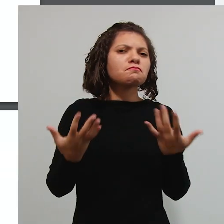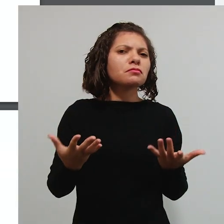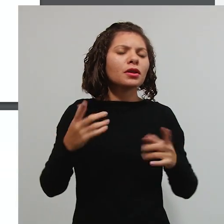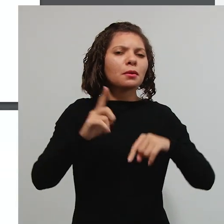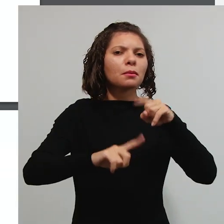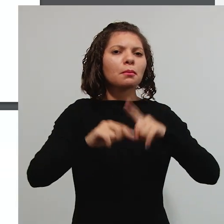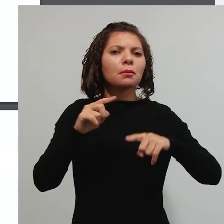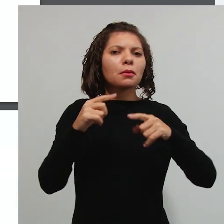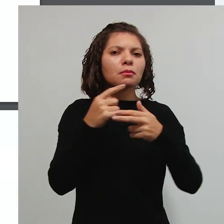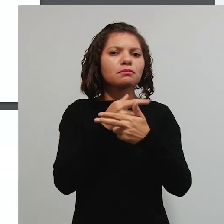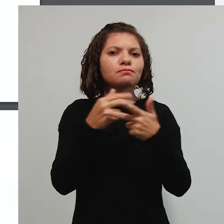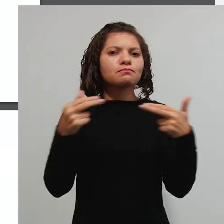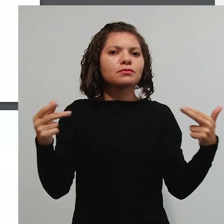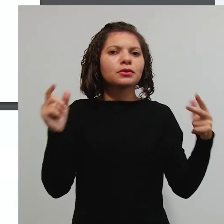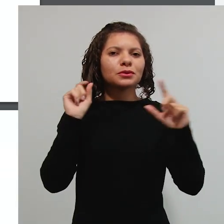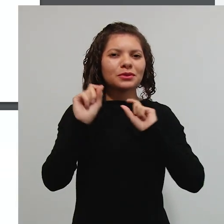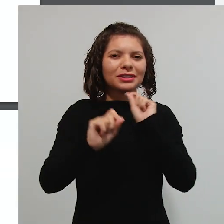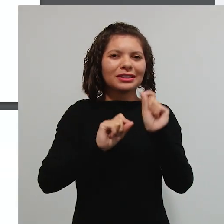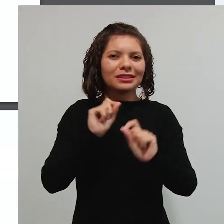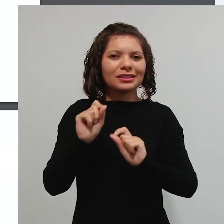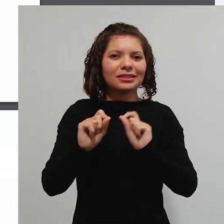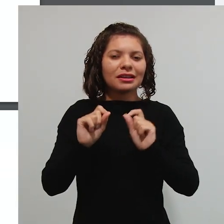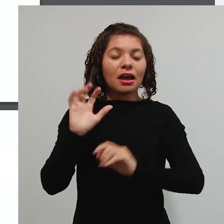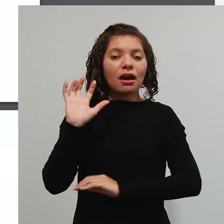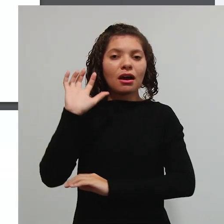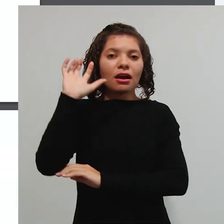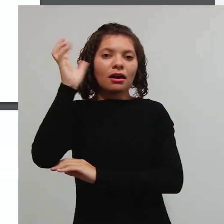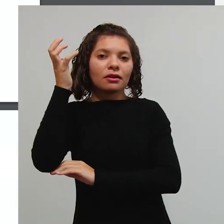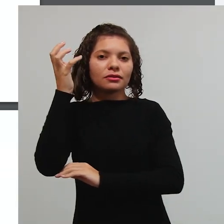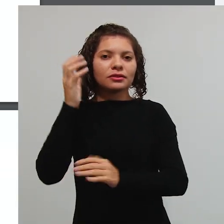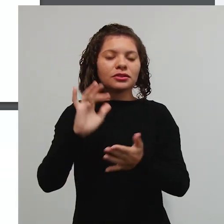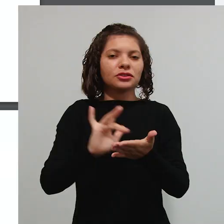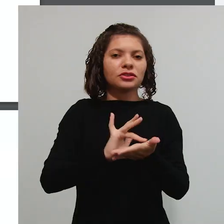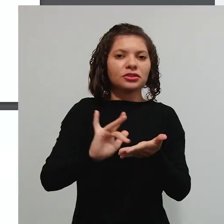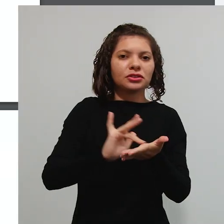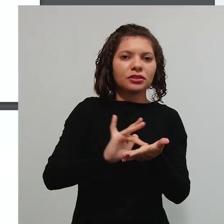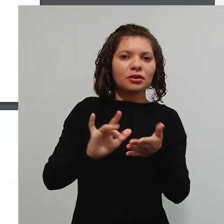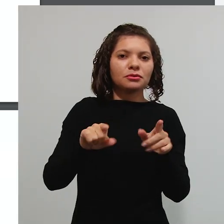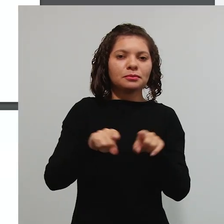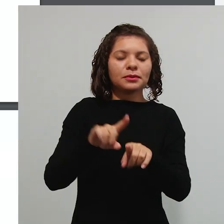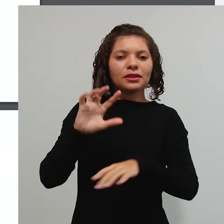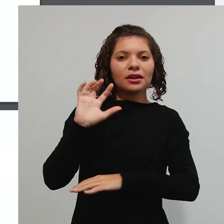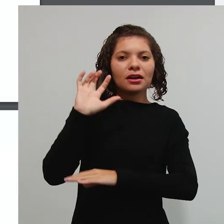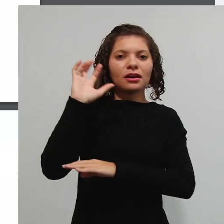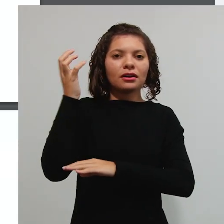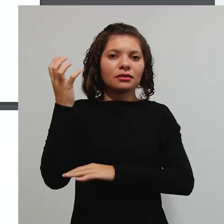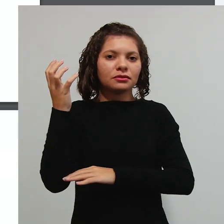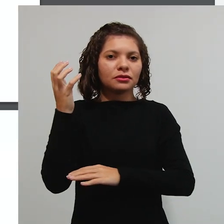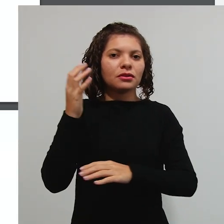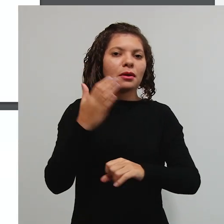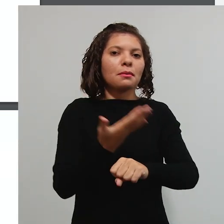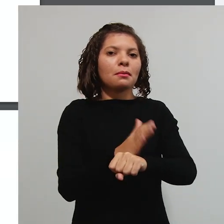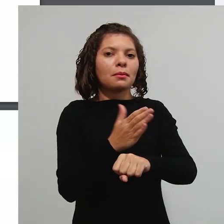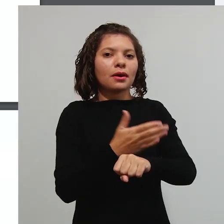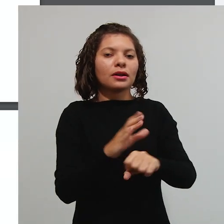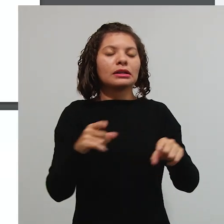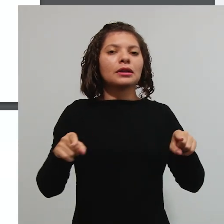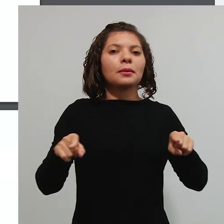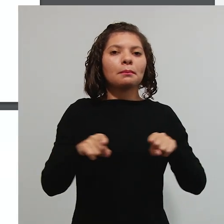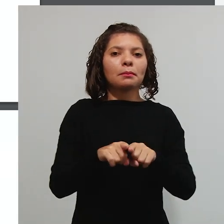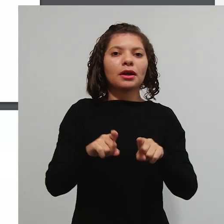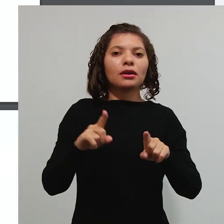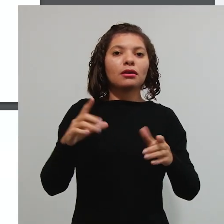material? Bom, esse material é especialmente a árvore de digital e a árvore de práticas, mas também o